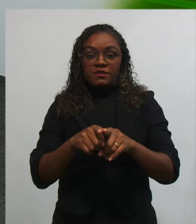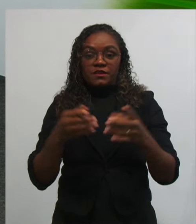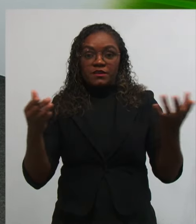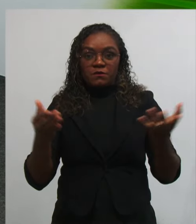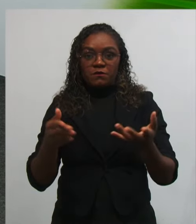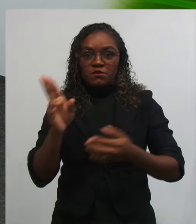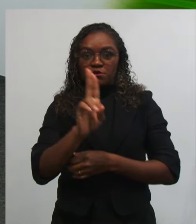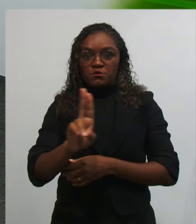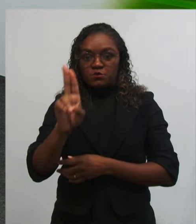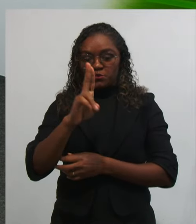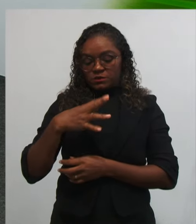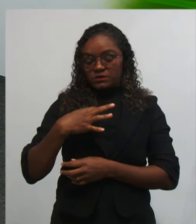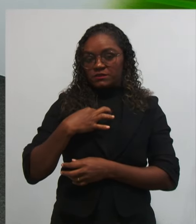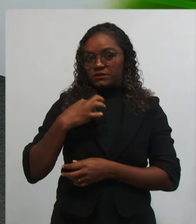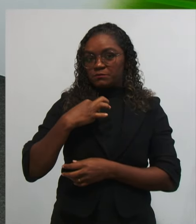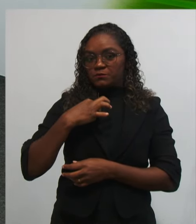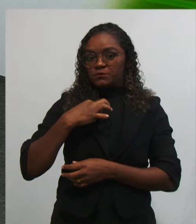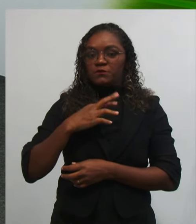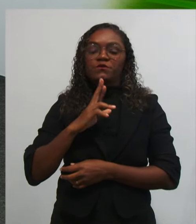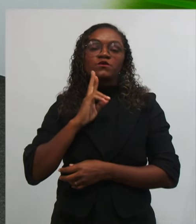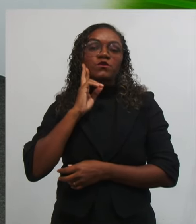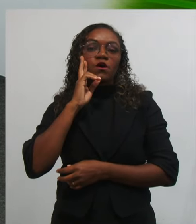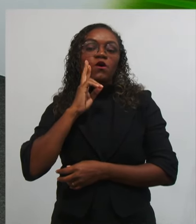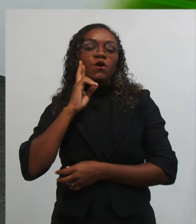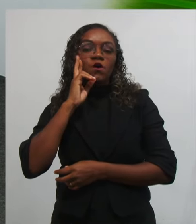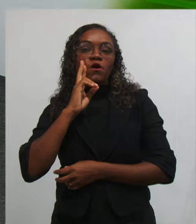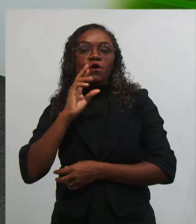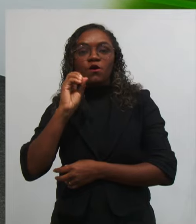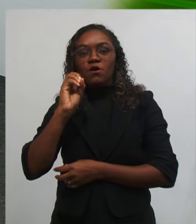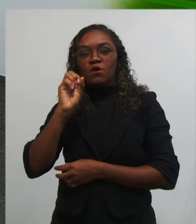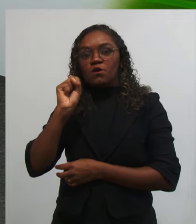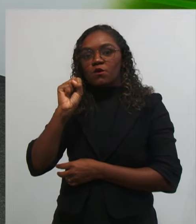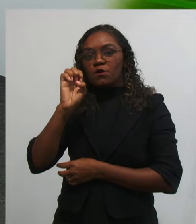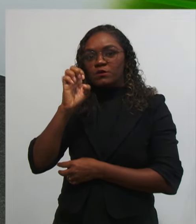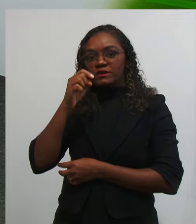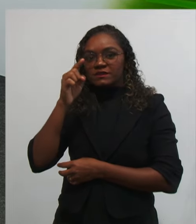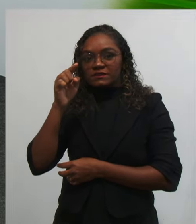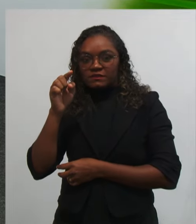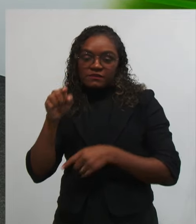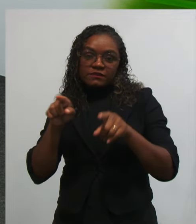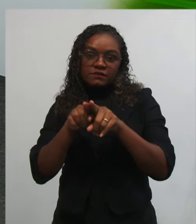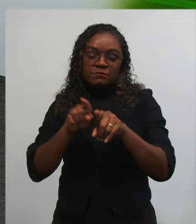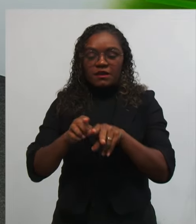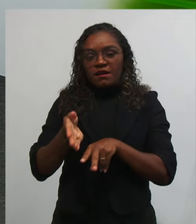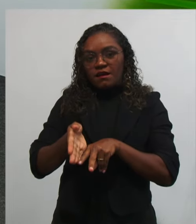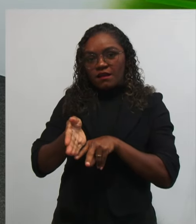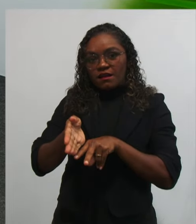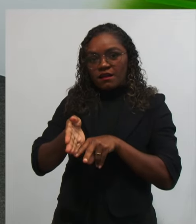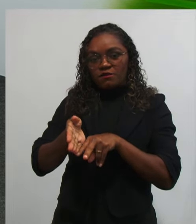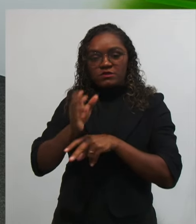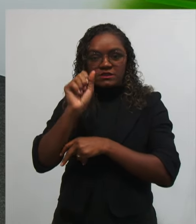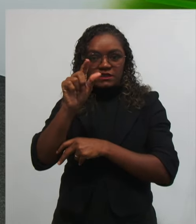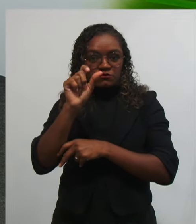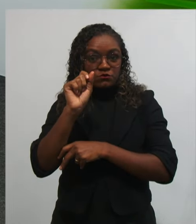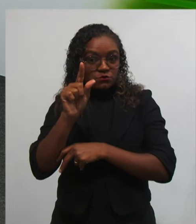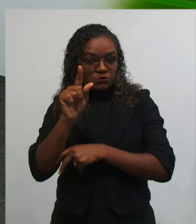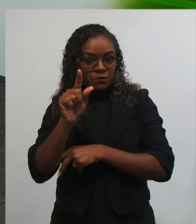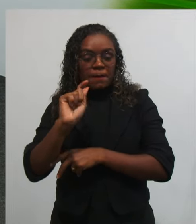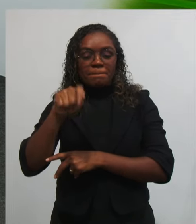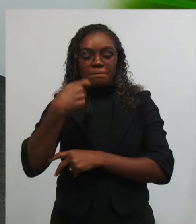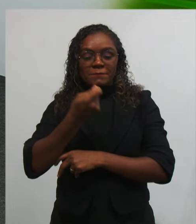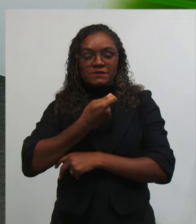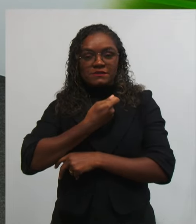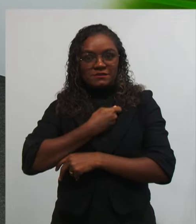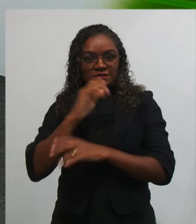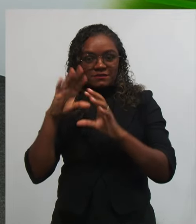momento uma blusa de cor rosa tons rosa e calça jeans e o sinal que me identifica na comunidade